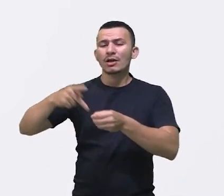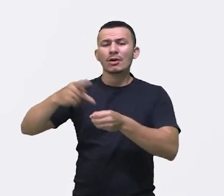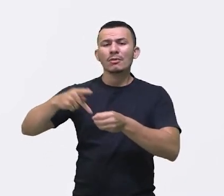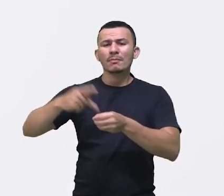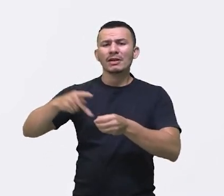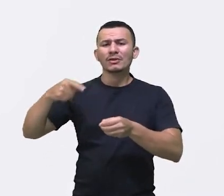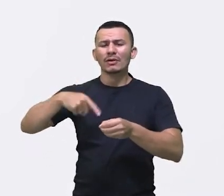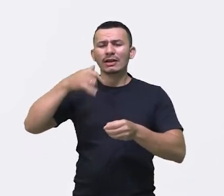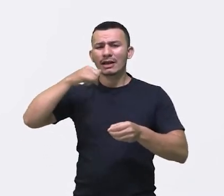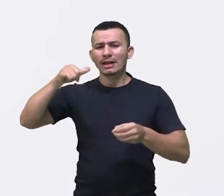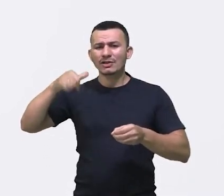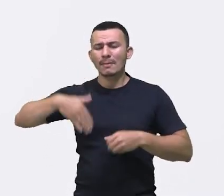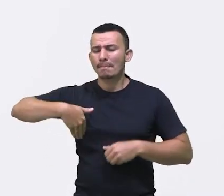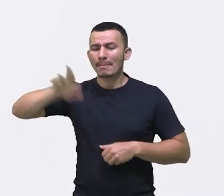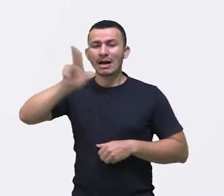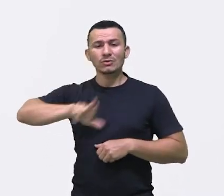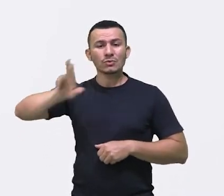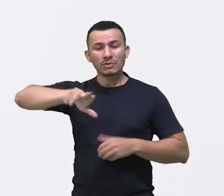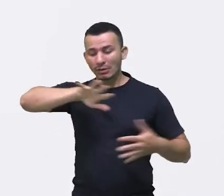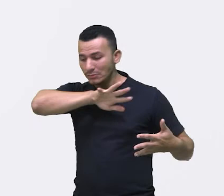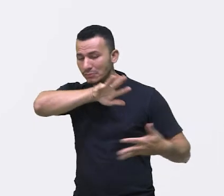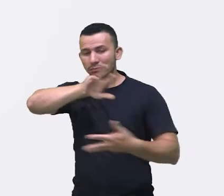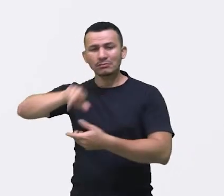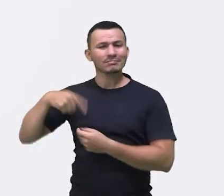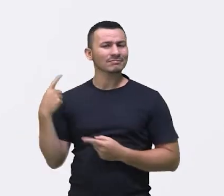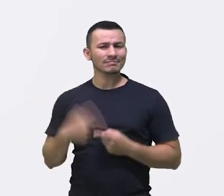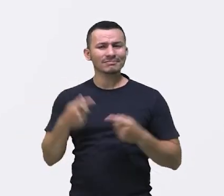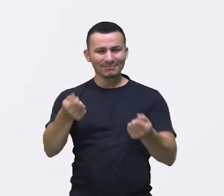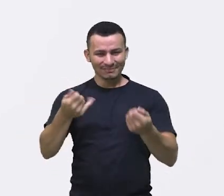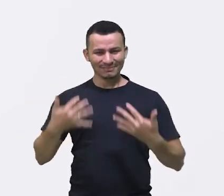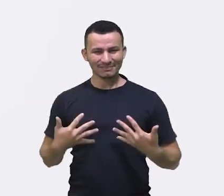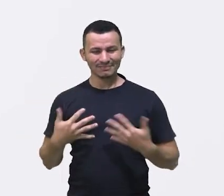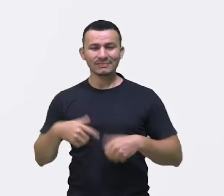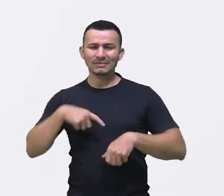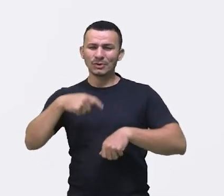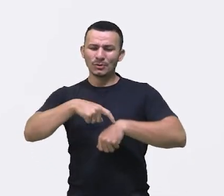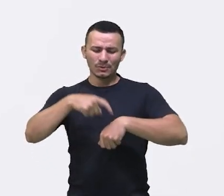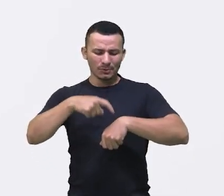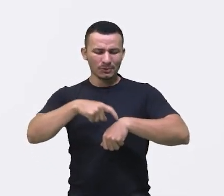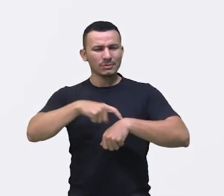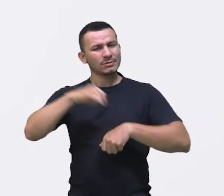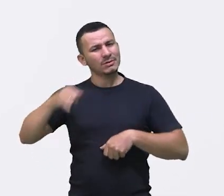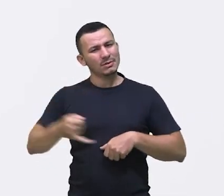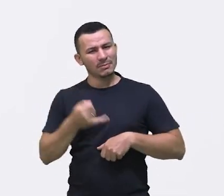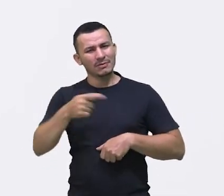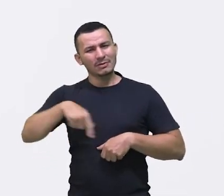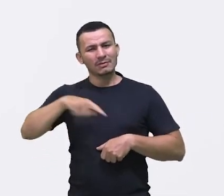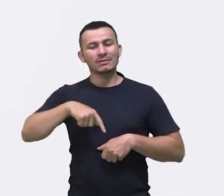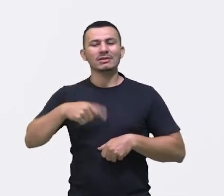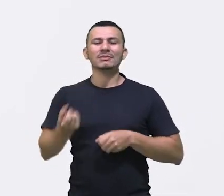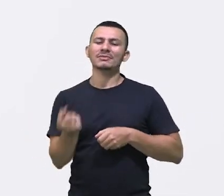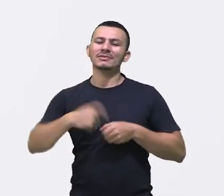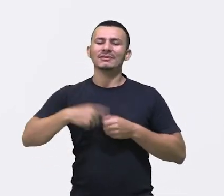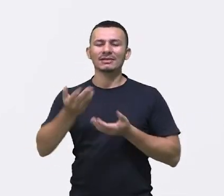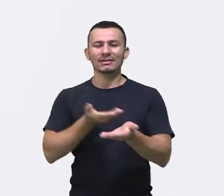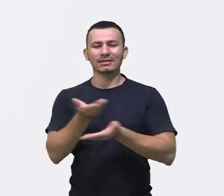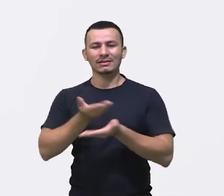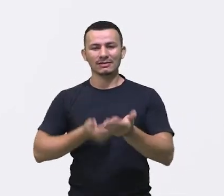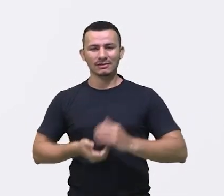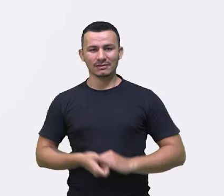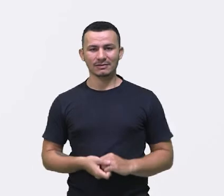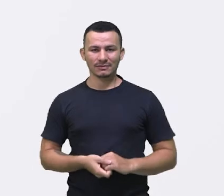fonte de energia mais utilizada no mundo? Então, a gente vai ficar com um tempinho para vocês produzirem a resposta e já a gente volta.